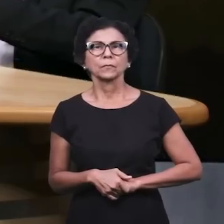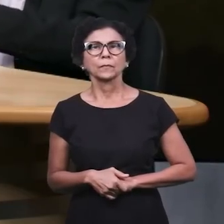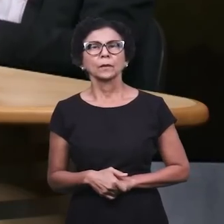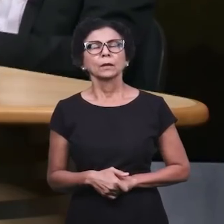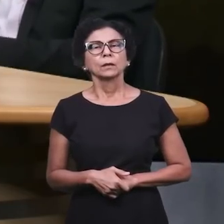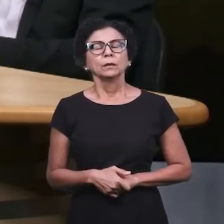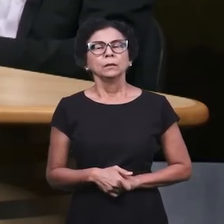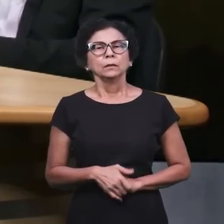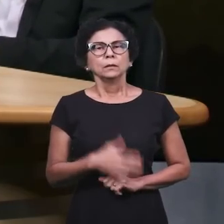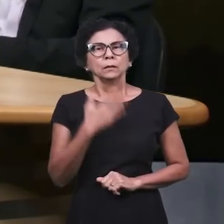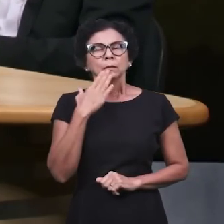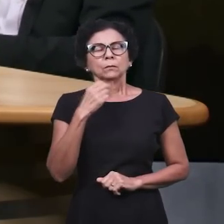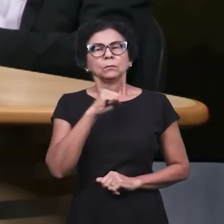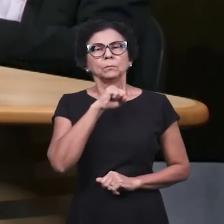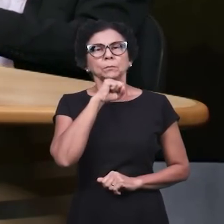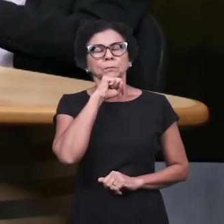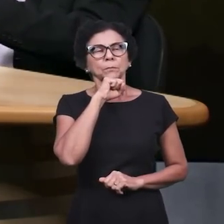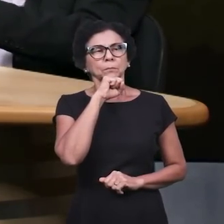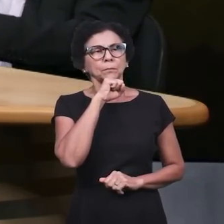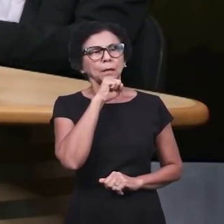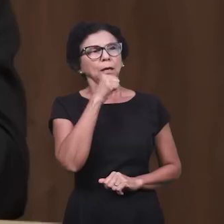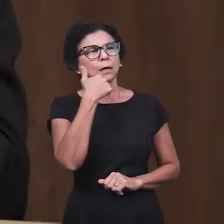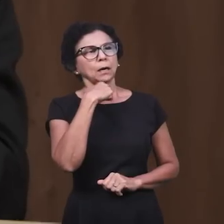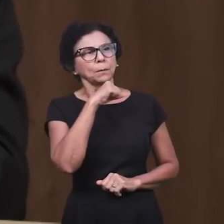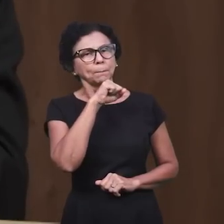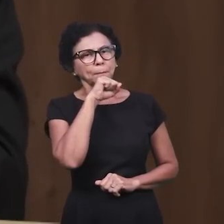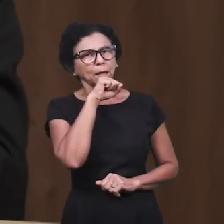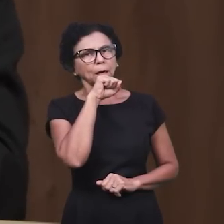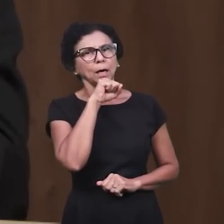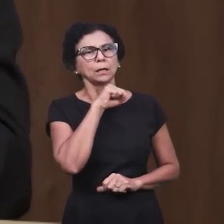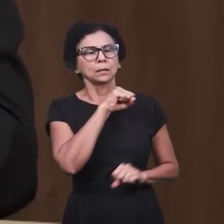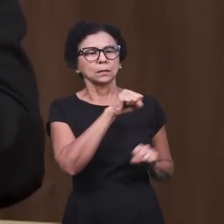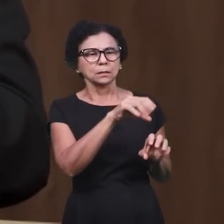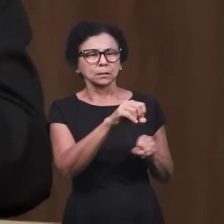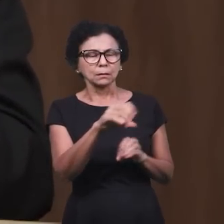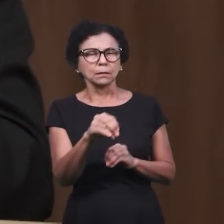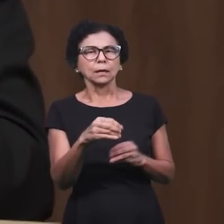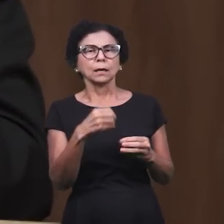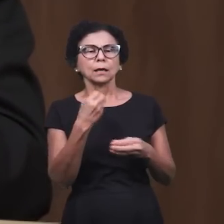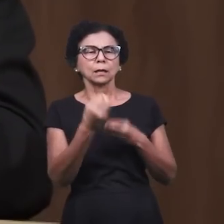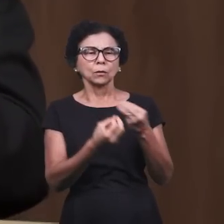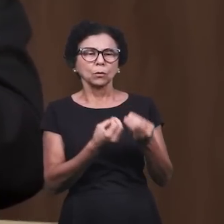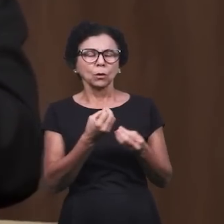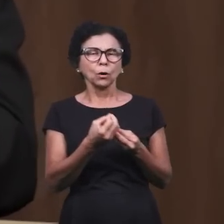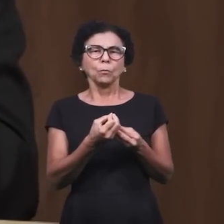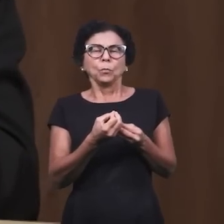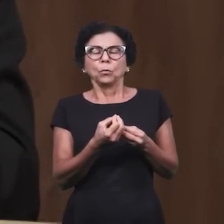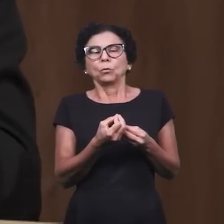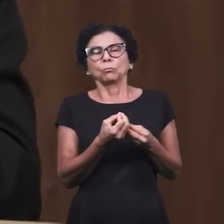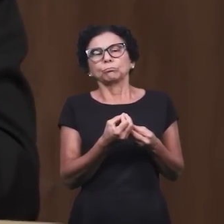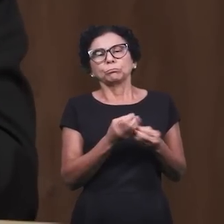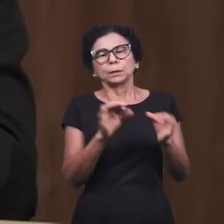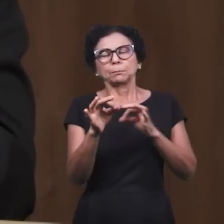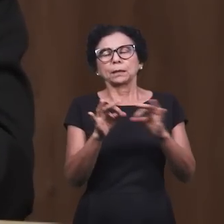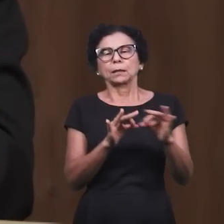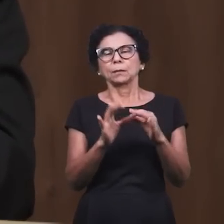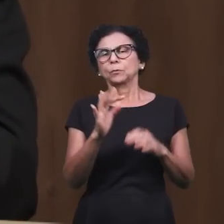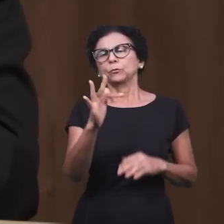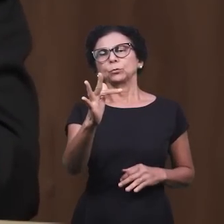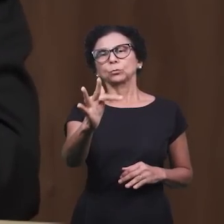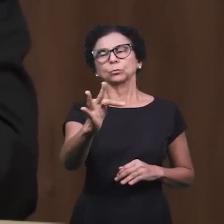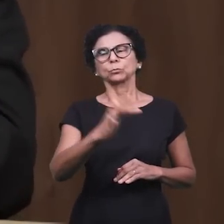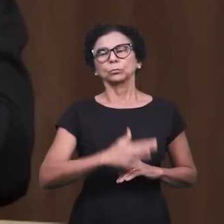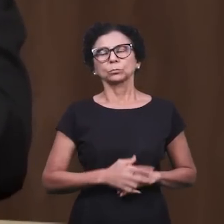ter um alvo para os seus filhos em relação aos estudos. Como cidadão, é um alvo nosso, que nosso filho